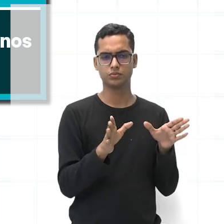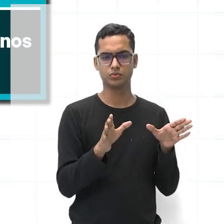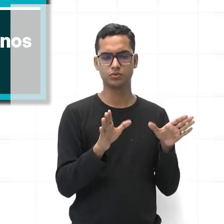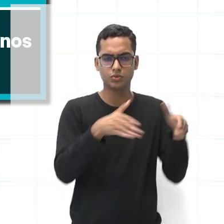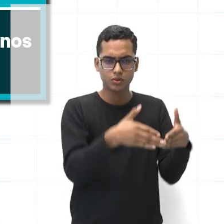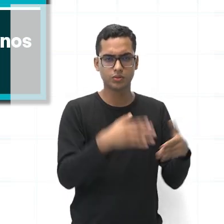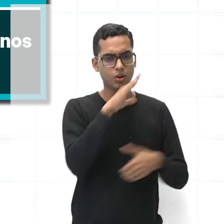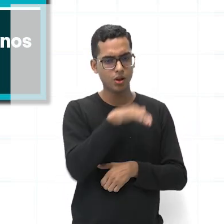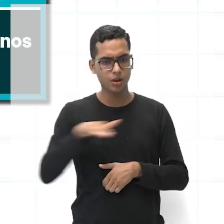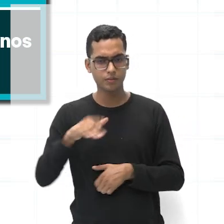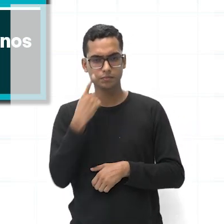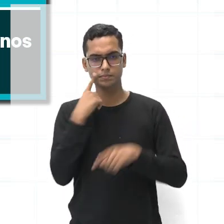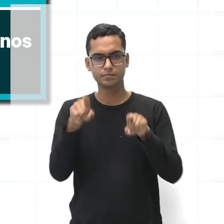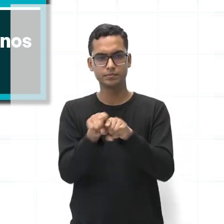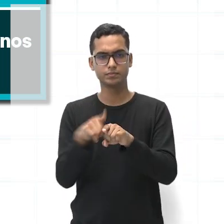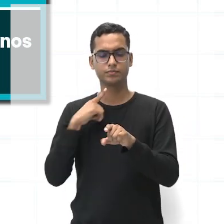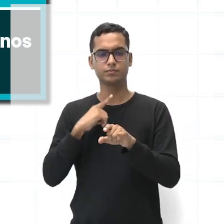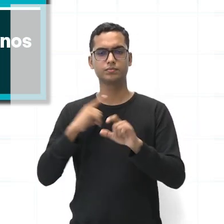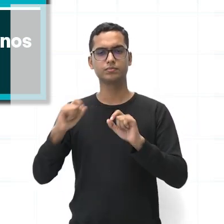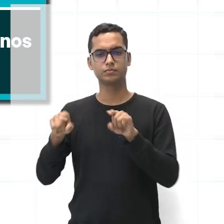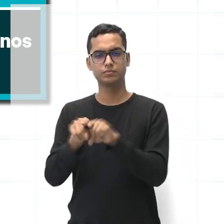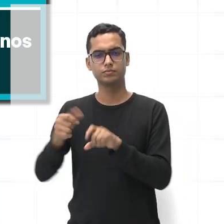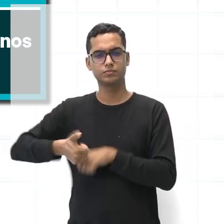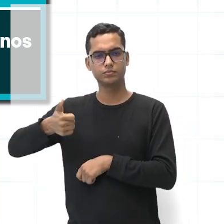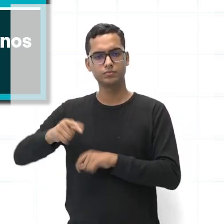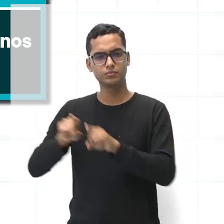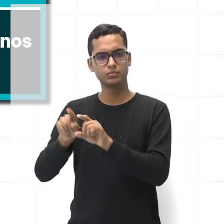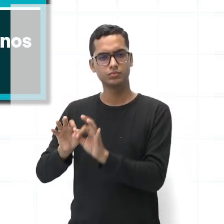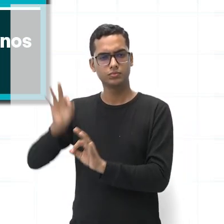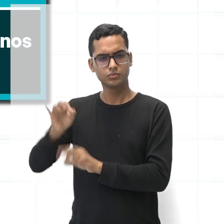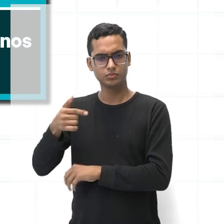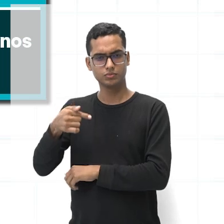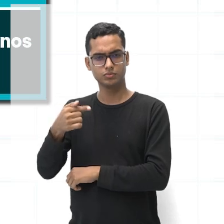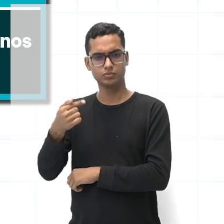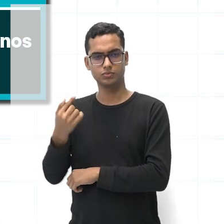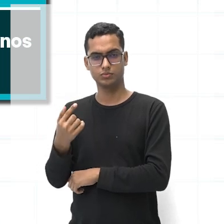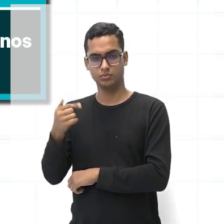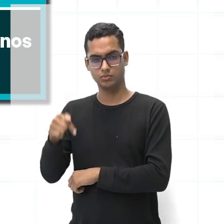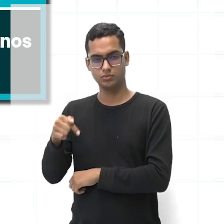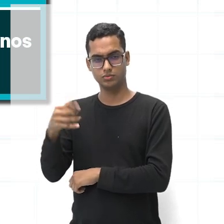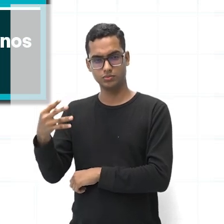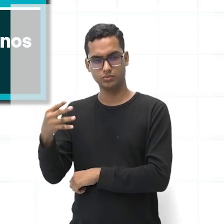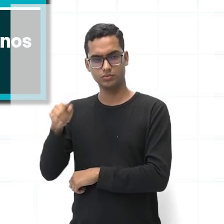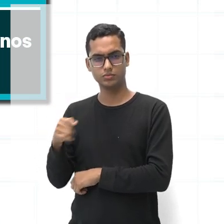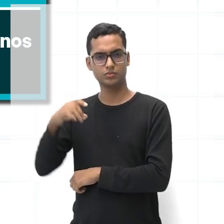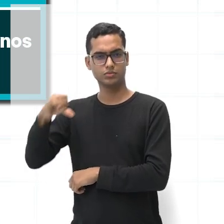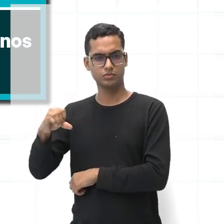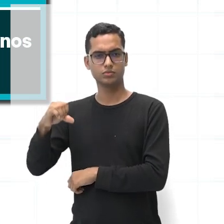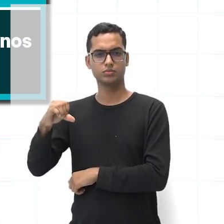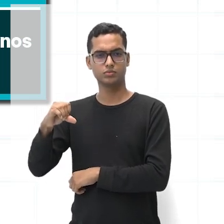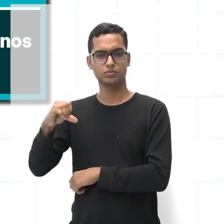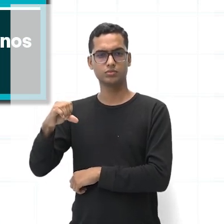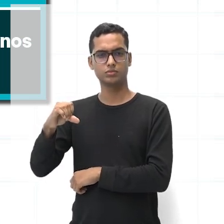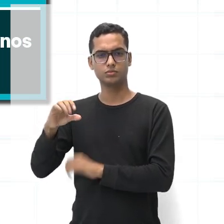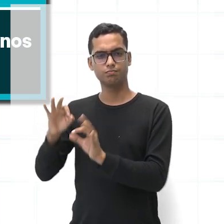de circunferência e vai pesar 623 gramas. Já a bola do mini basquete vai ser um pouco menor, com 450